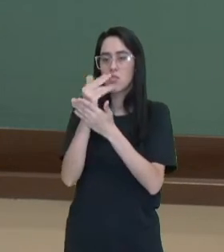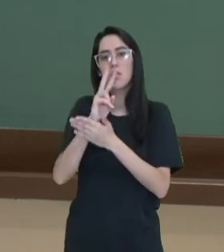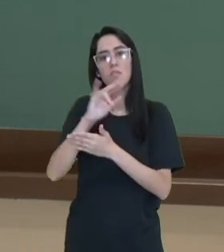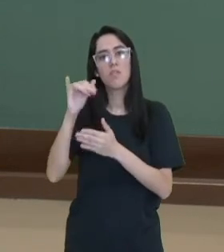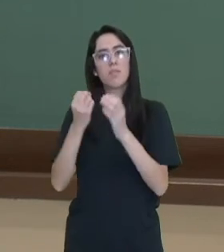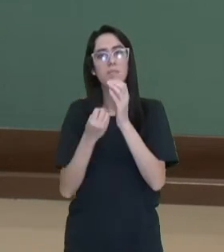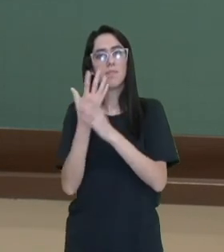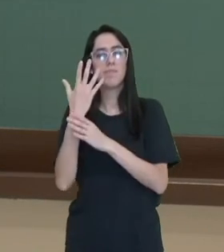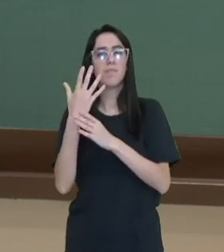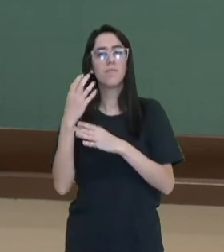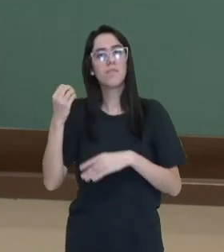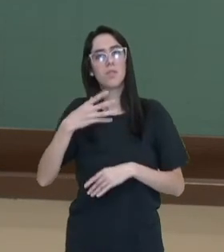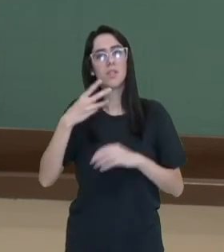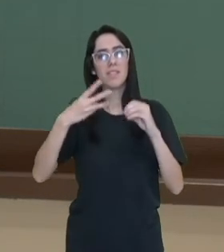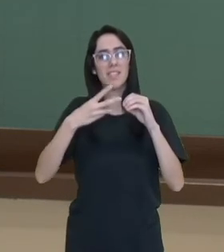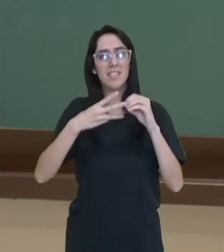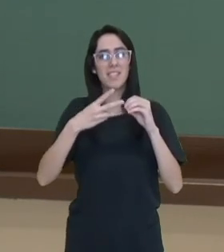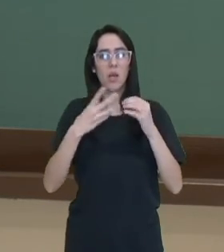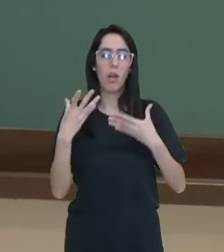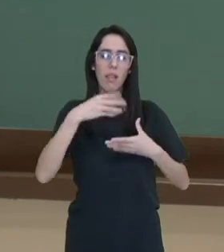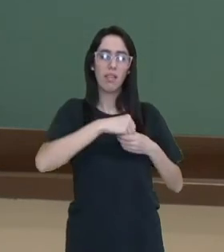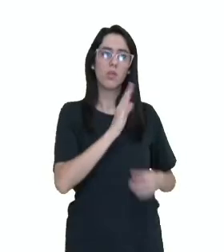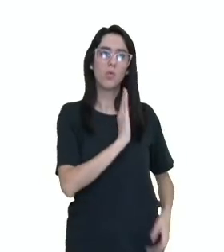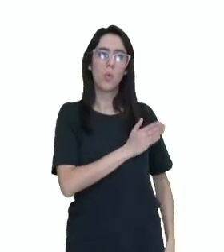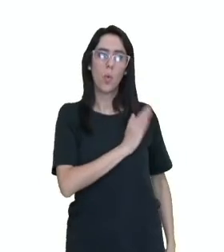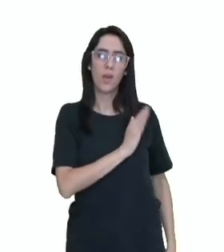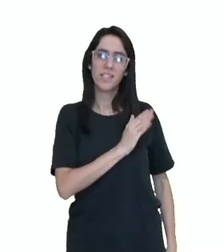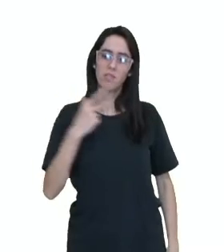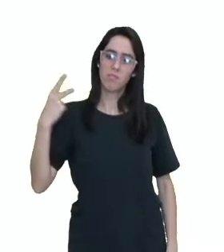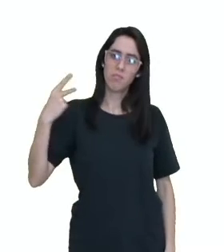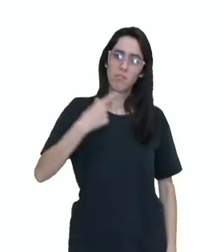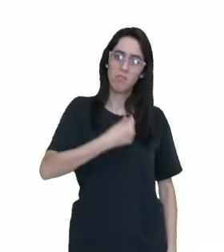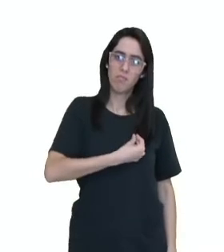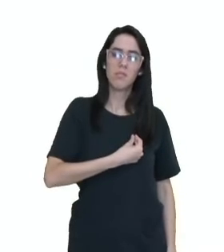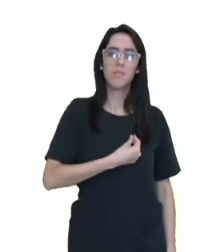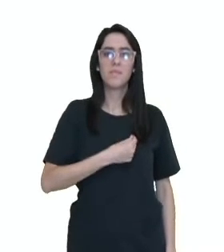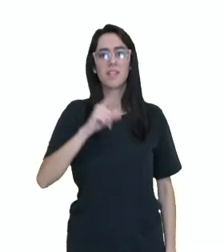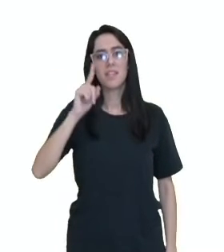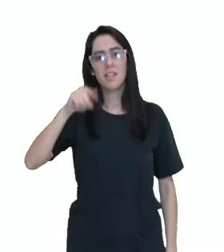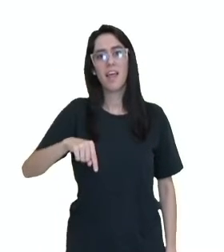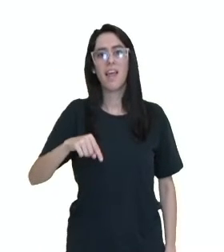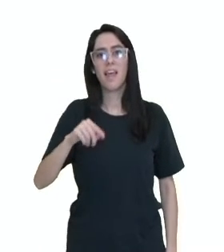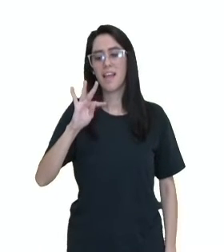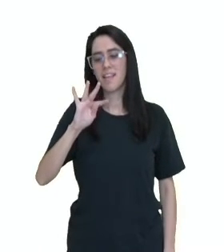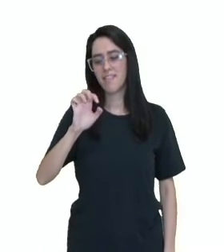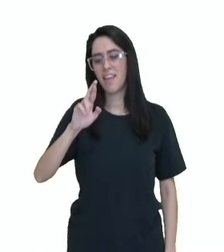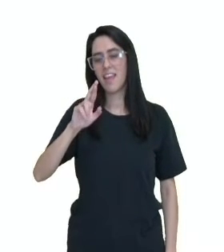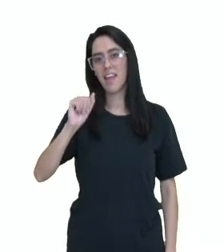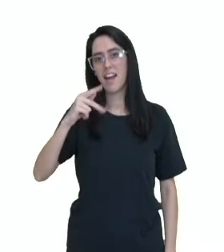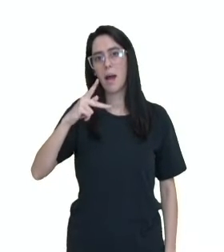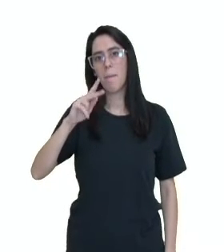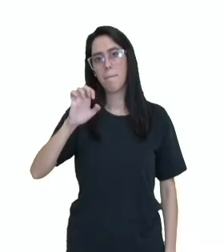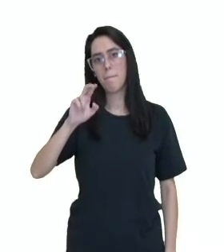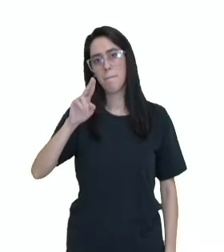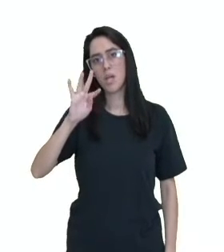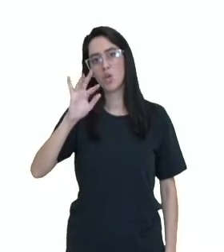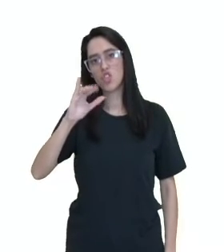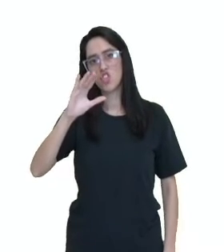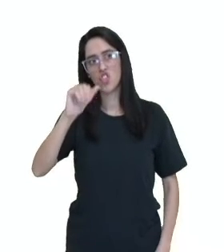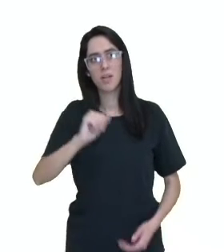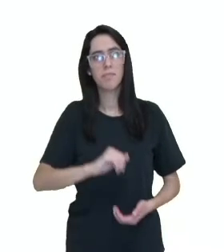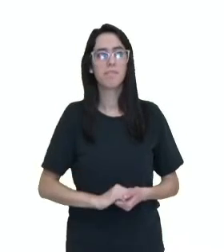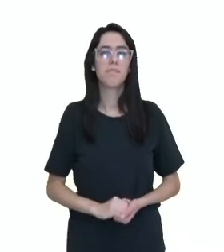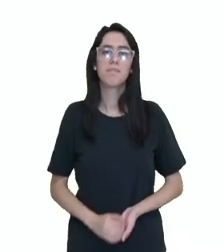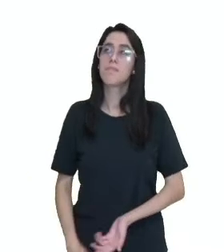do coração que daí são injetadas nessa pessoa. Por isso que é chamada de clonagem terapêutica. A engenharia